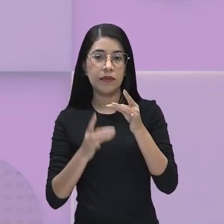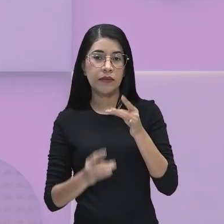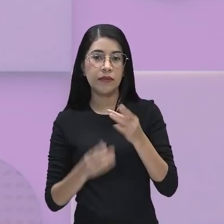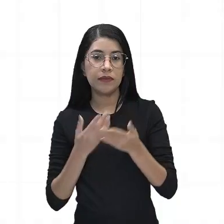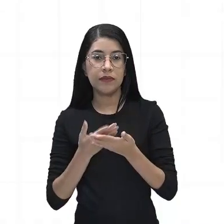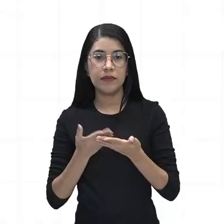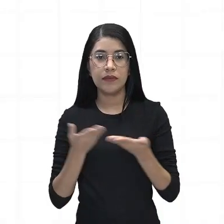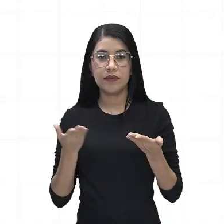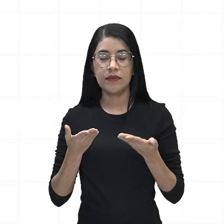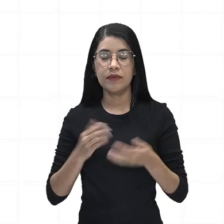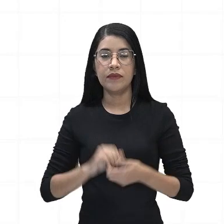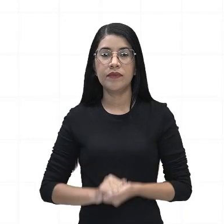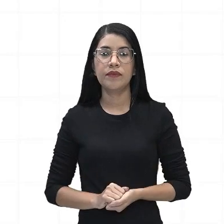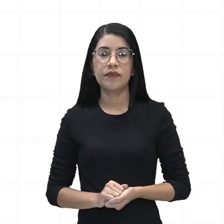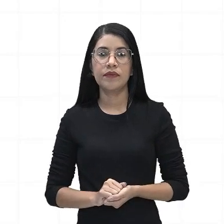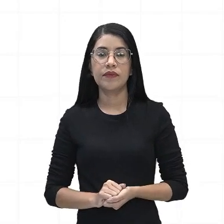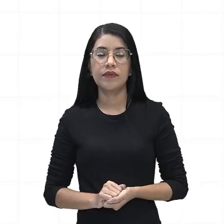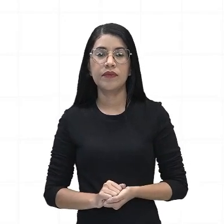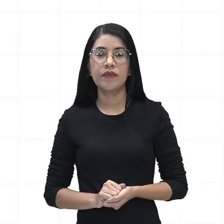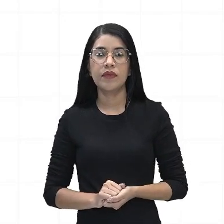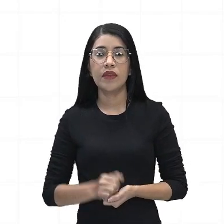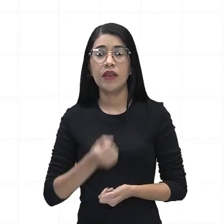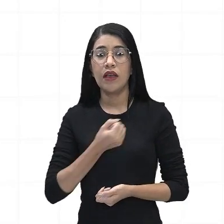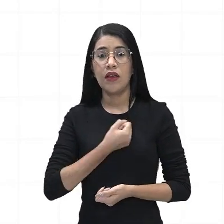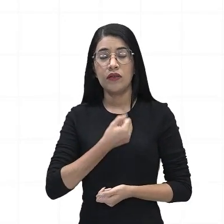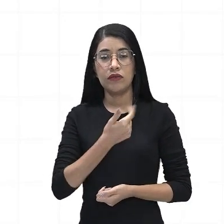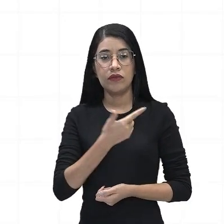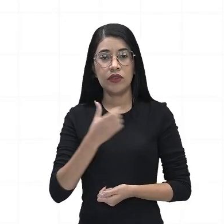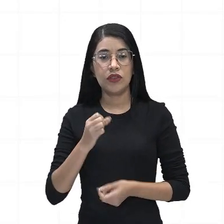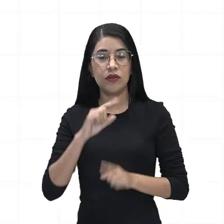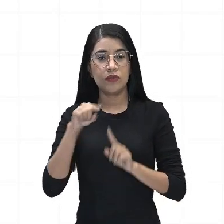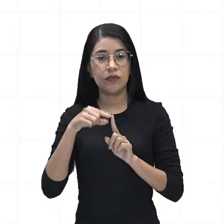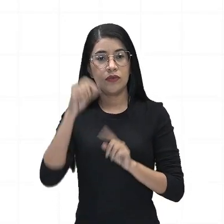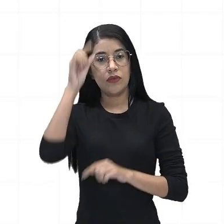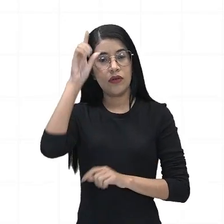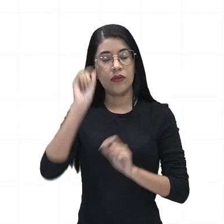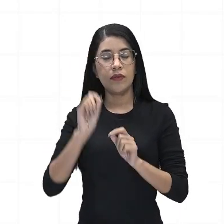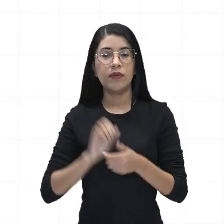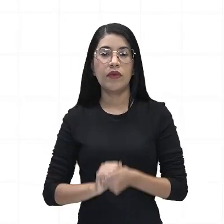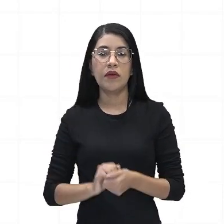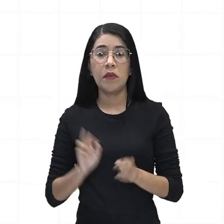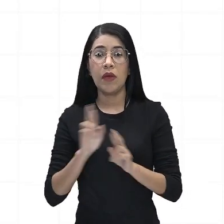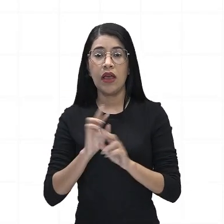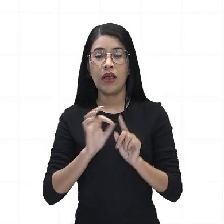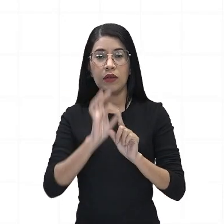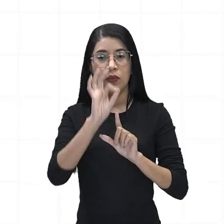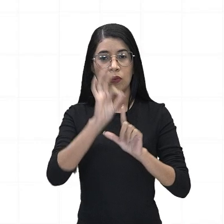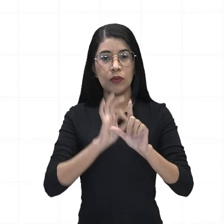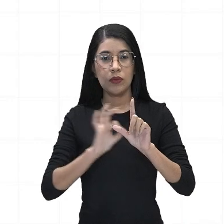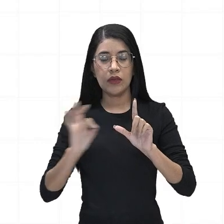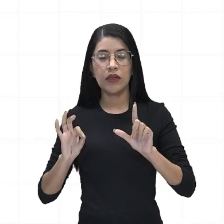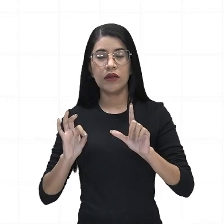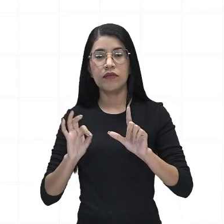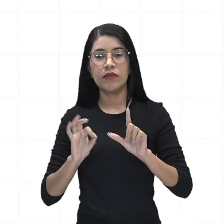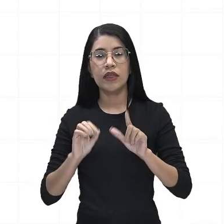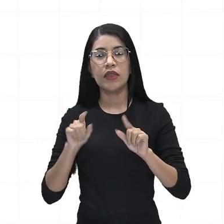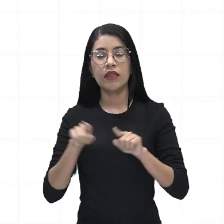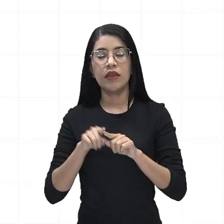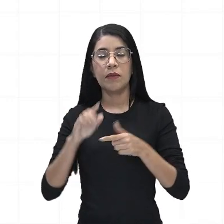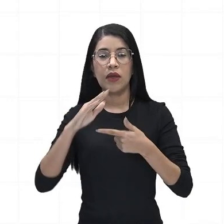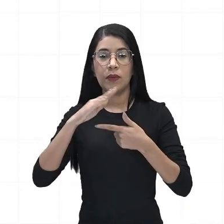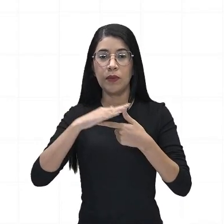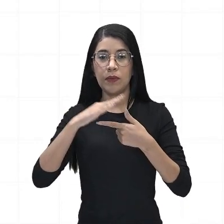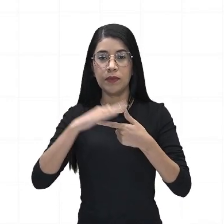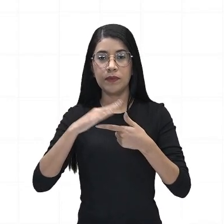aula. A aula 28, objeto de conhecimento, relações métricas no triângulo retângulo, teorema